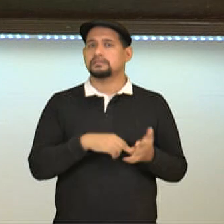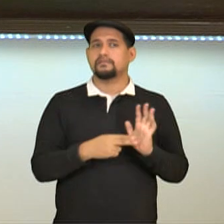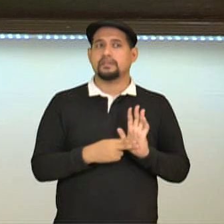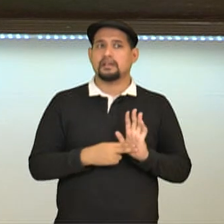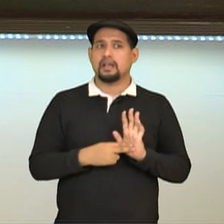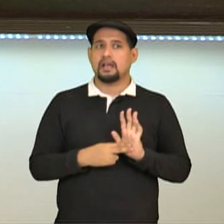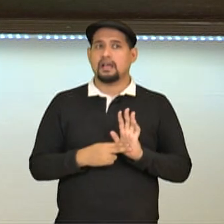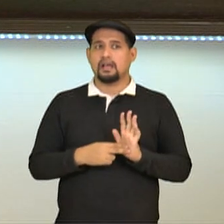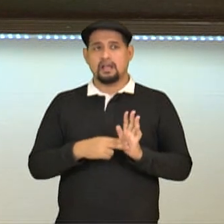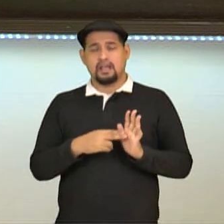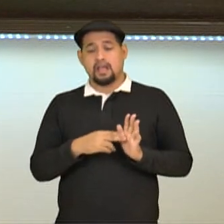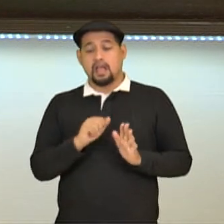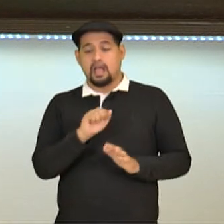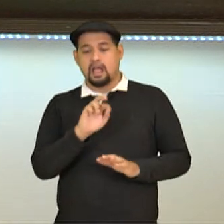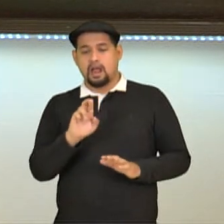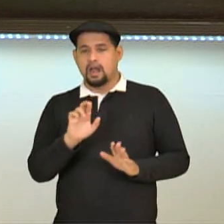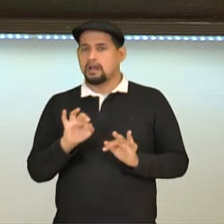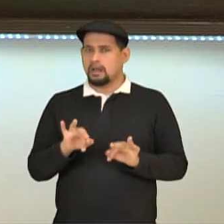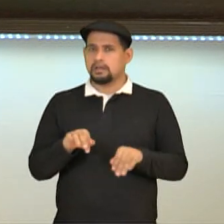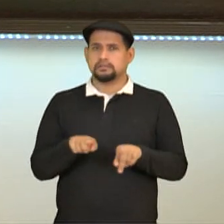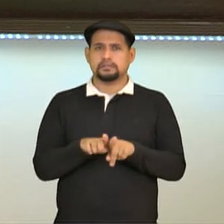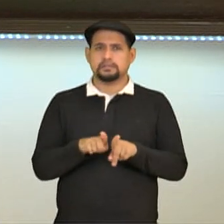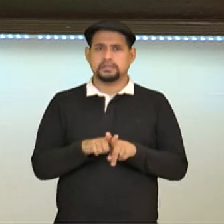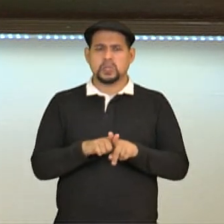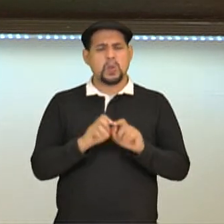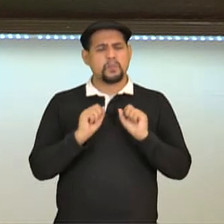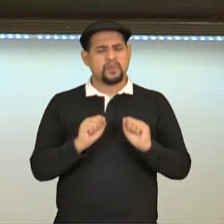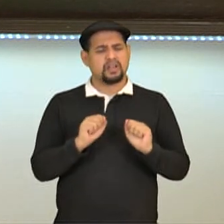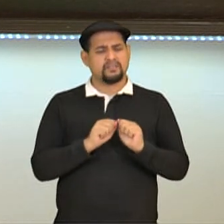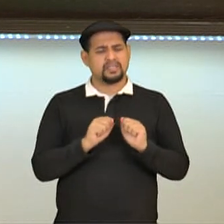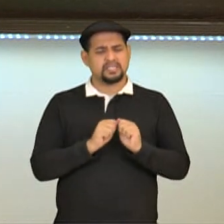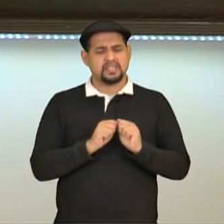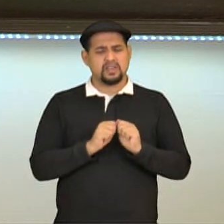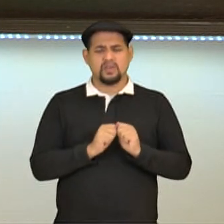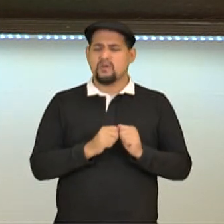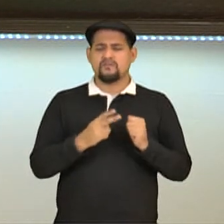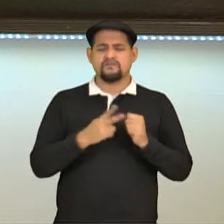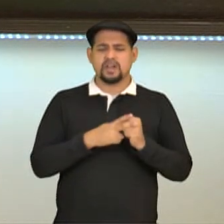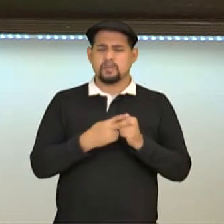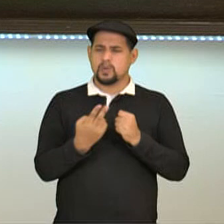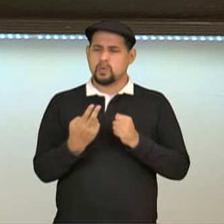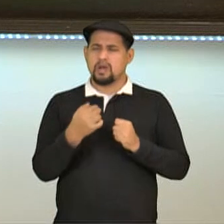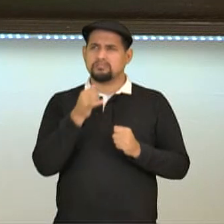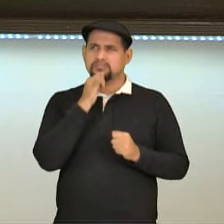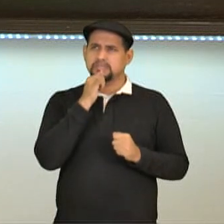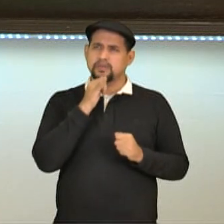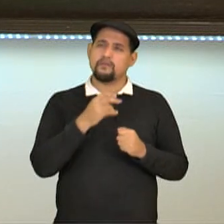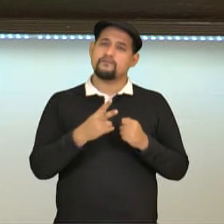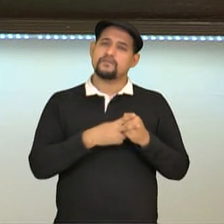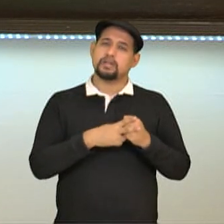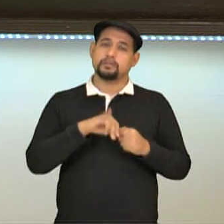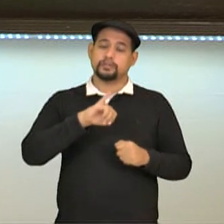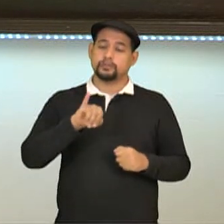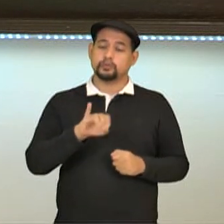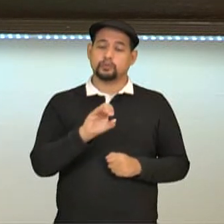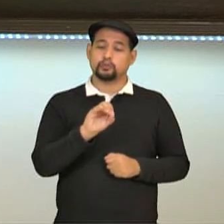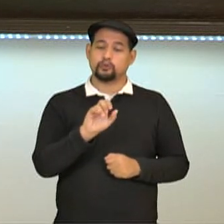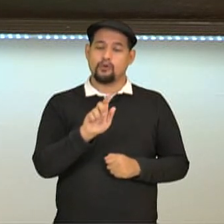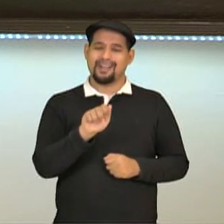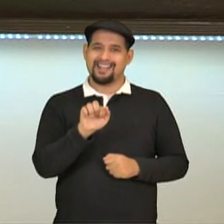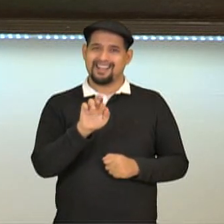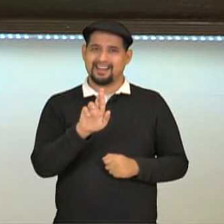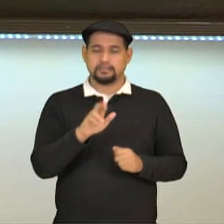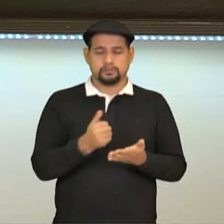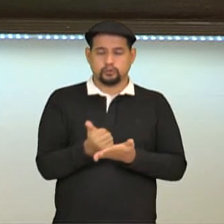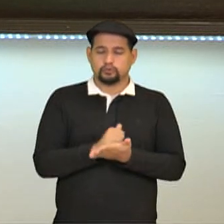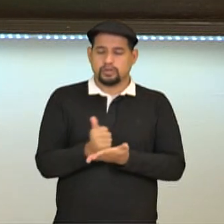ar. Professora, posso conjugar um outro verbo de forma semelhante? Vamos pensar no verbo jogar. Seria a mesma situação,